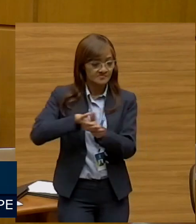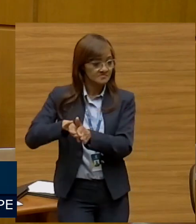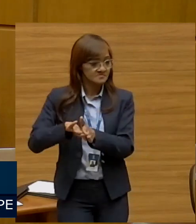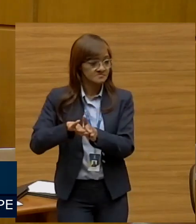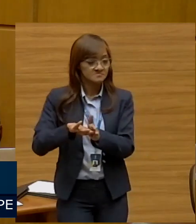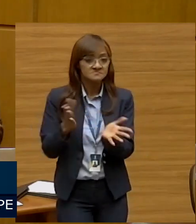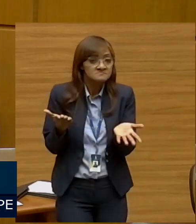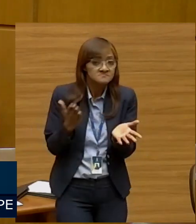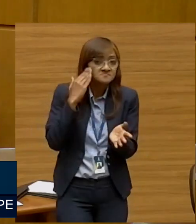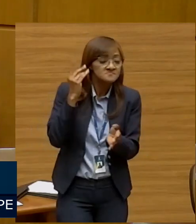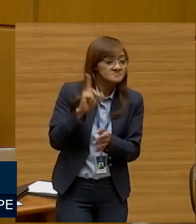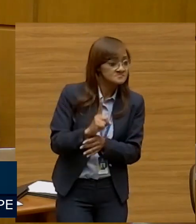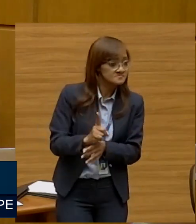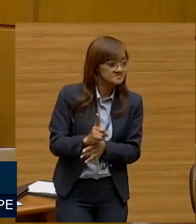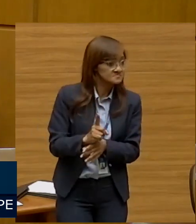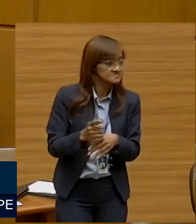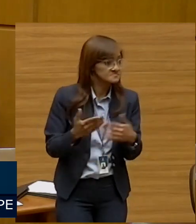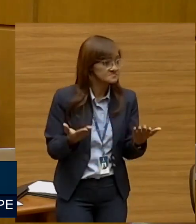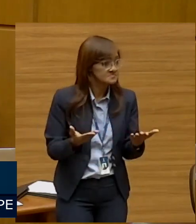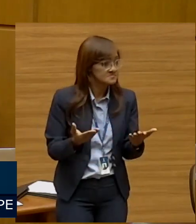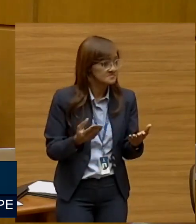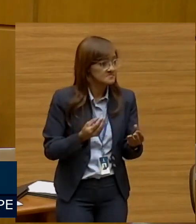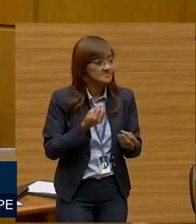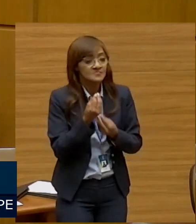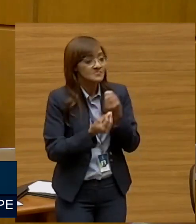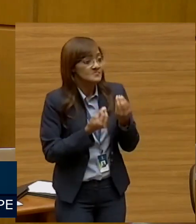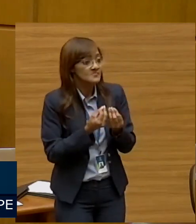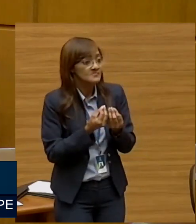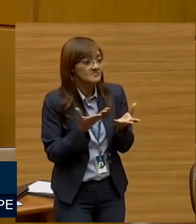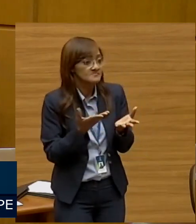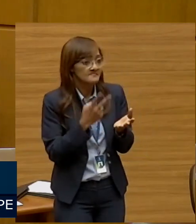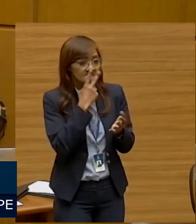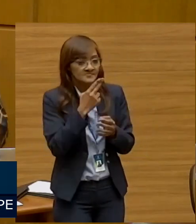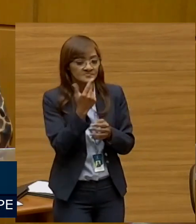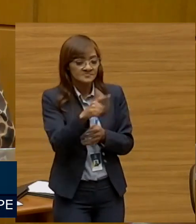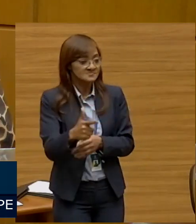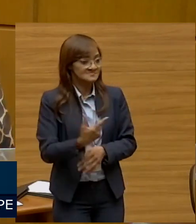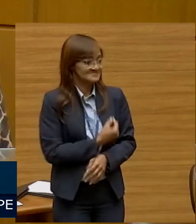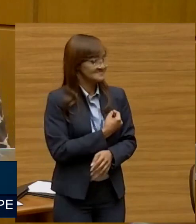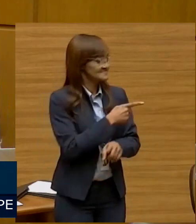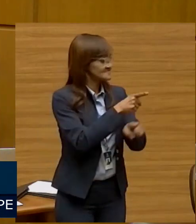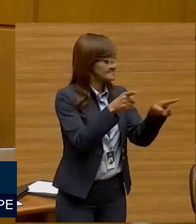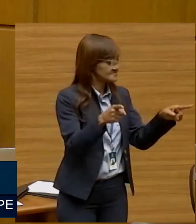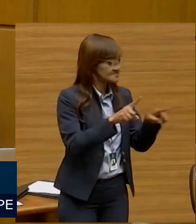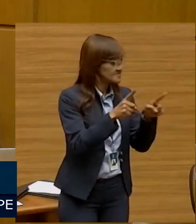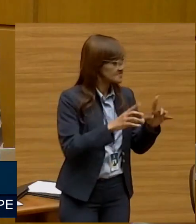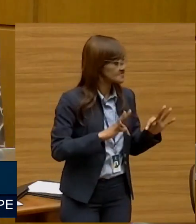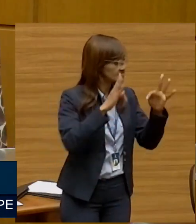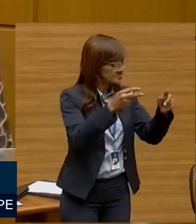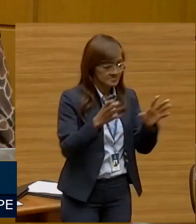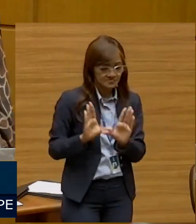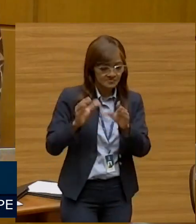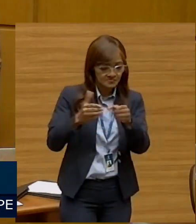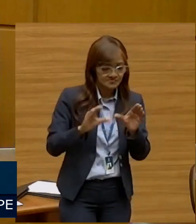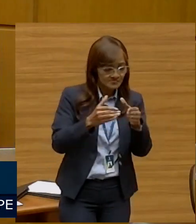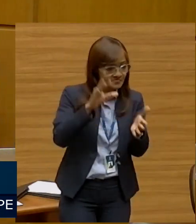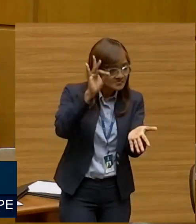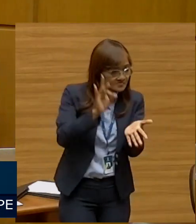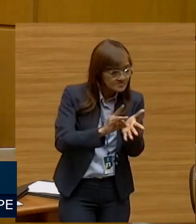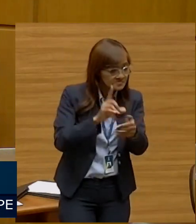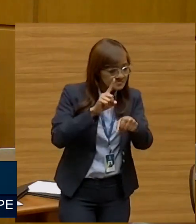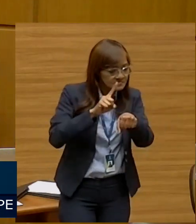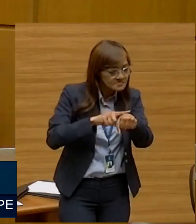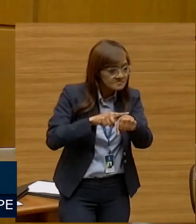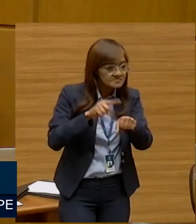ou estereotipados e marginalizados. Assim, para que os grupos sejam levados em consideração no momento